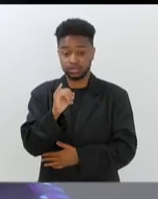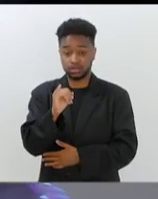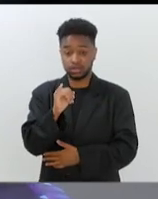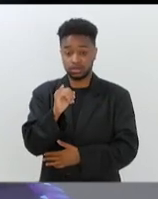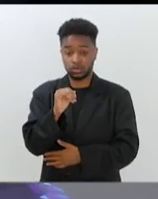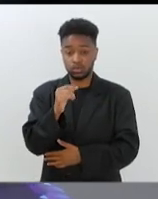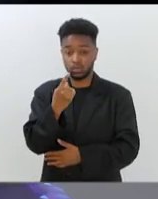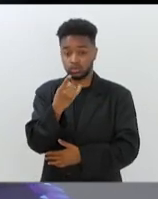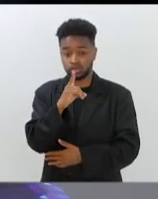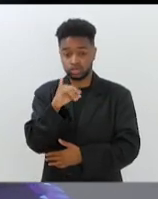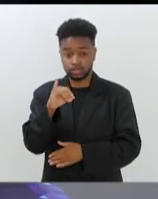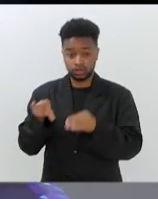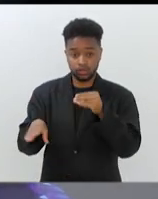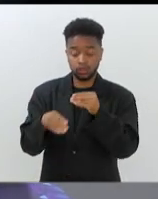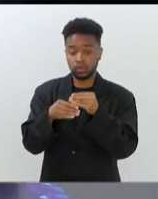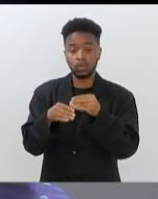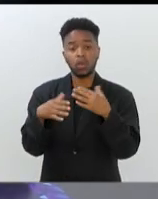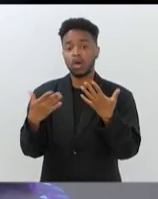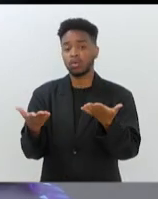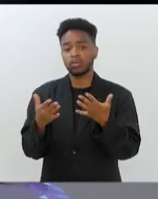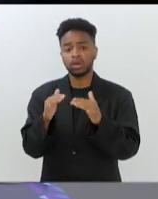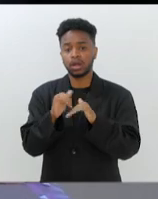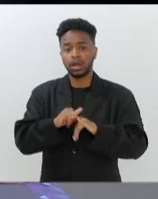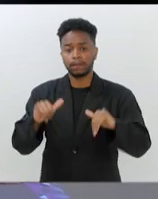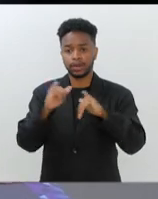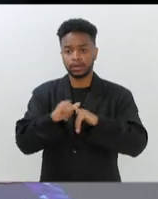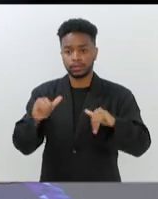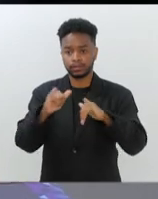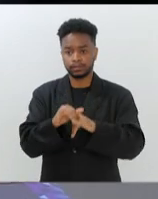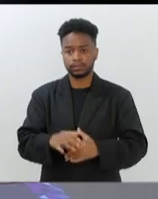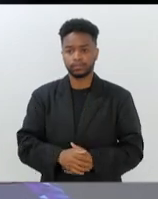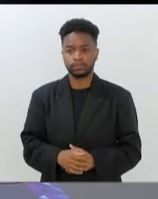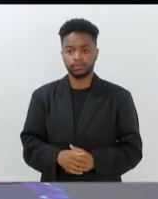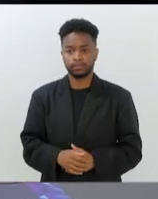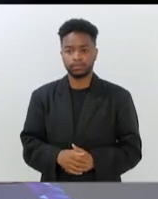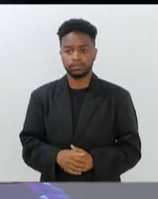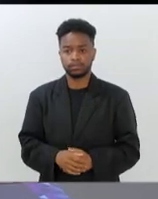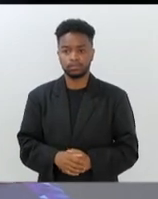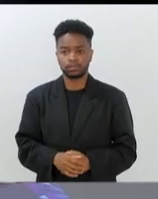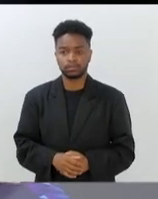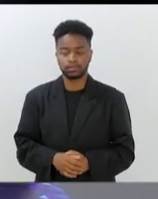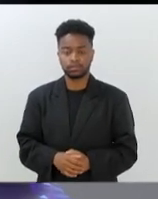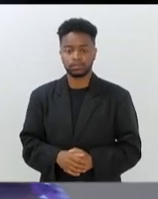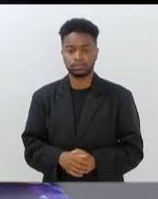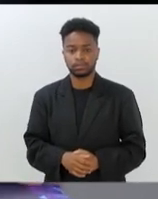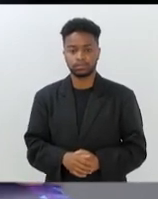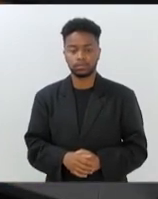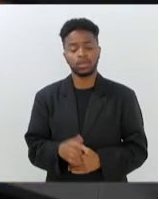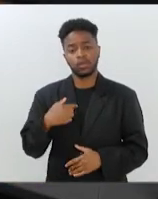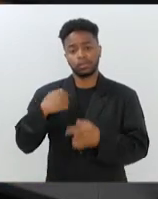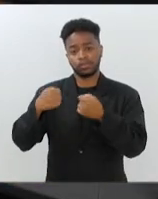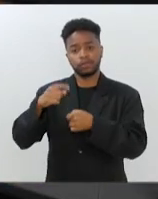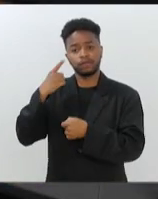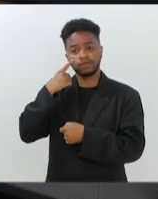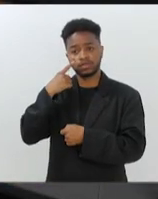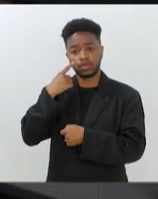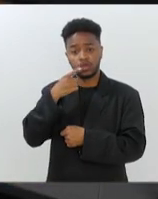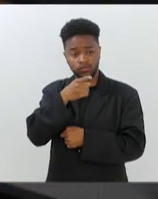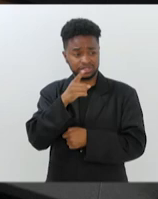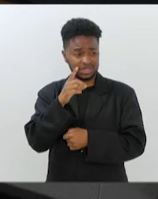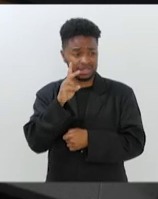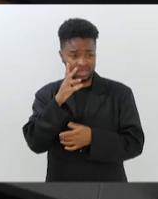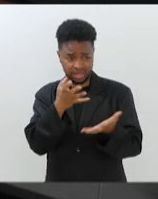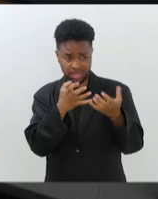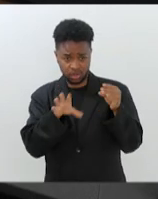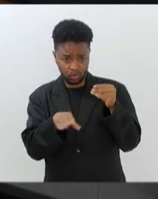incluir a CNN numa campanha qual foi essa campanha Deputado especificamente que verificar lra o senhor lembra que quis incluir mas não lembra qual